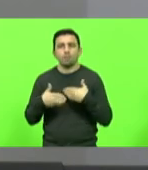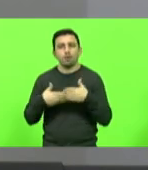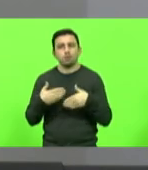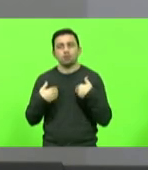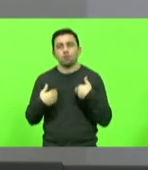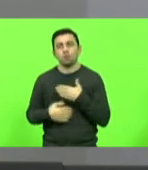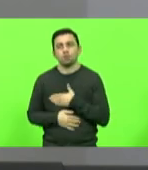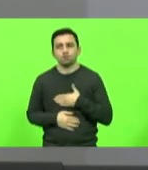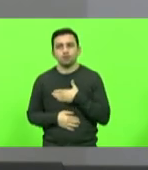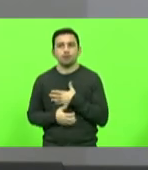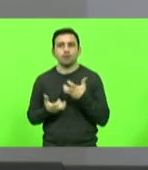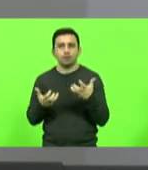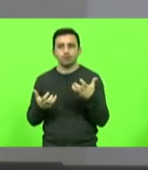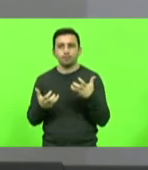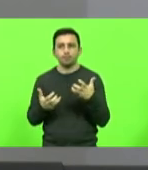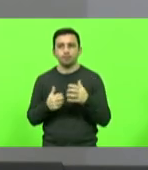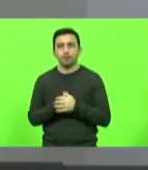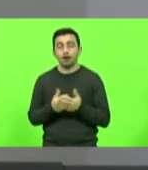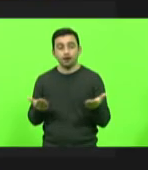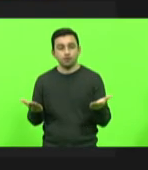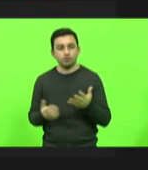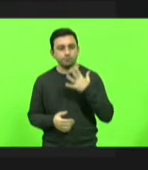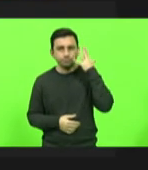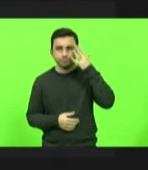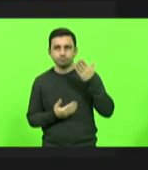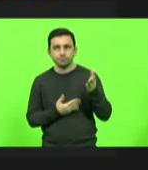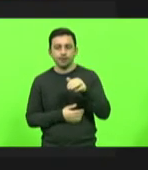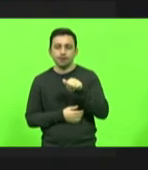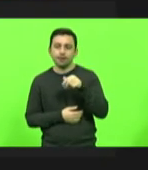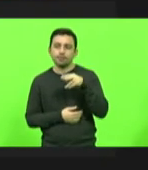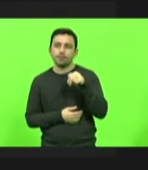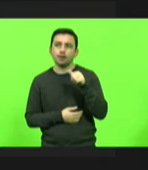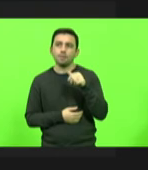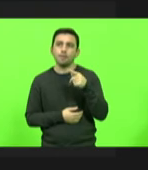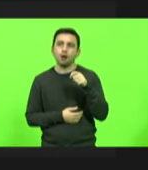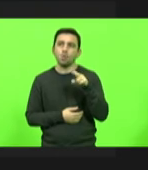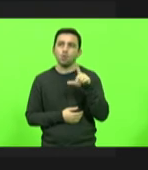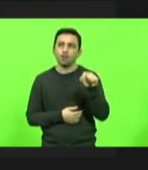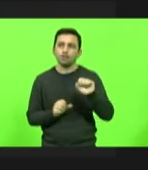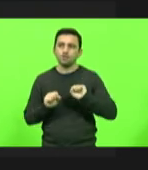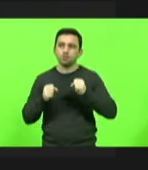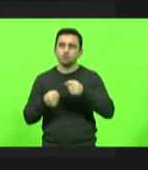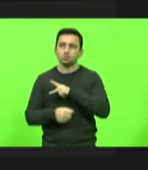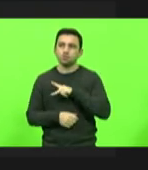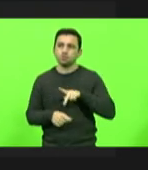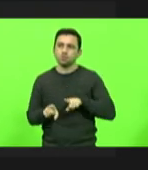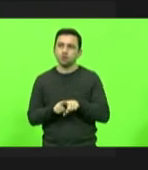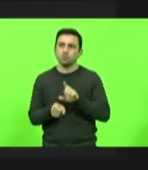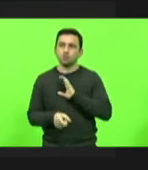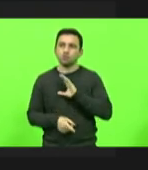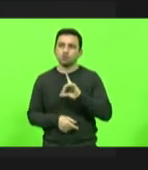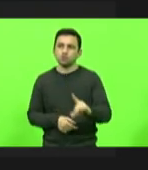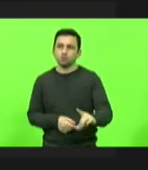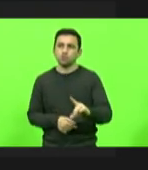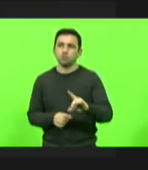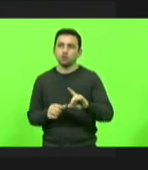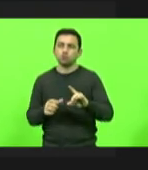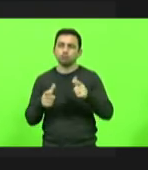eu passo a palavra à Ana Paula Fischer, defensora pública e coordenadora do Núcleo de